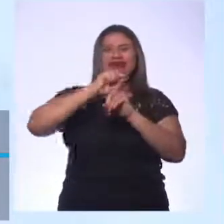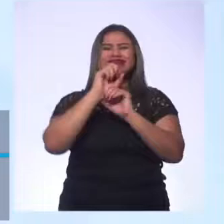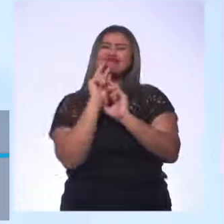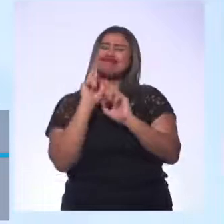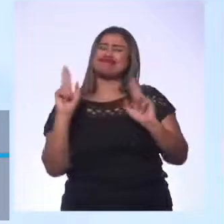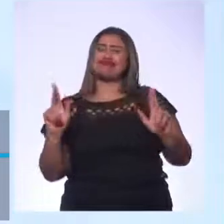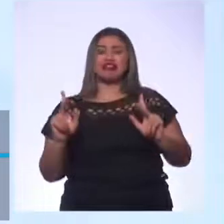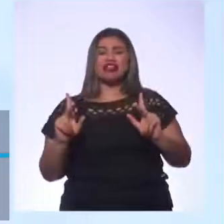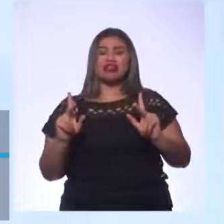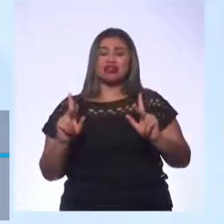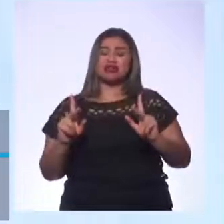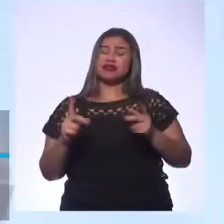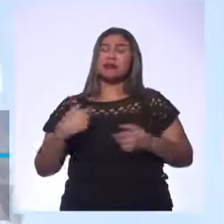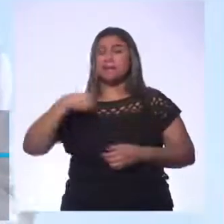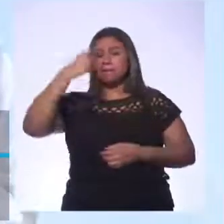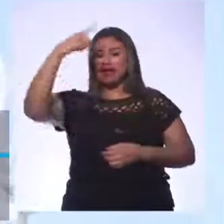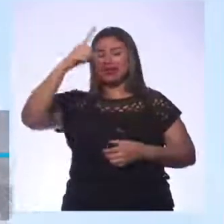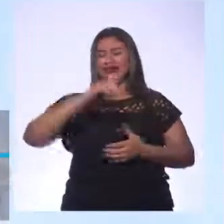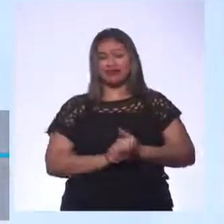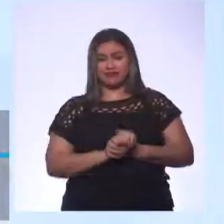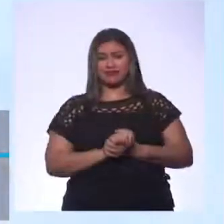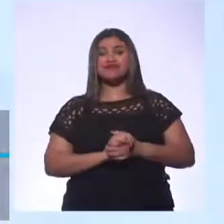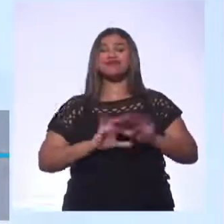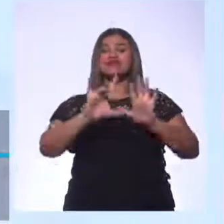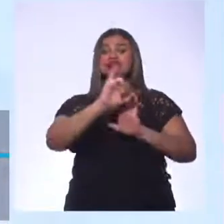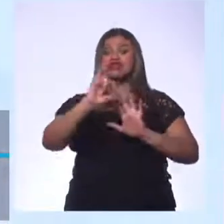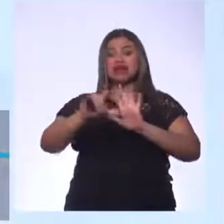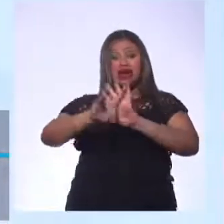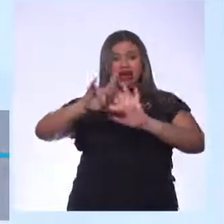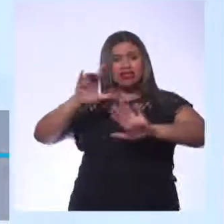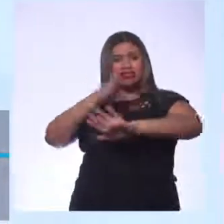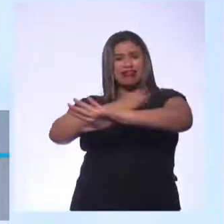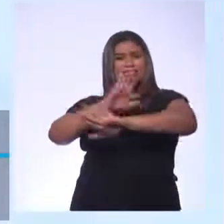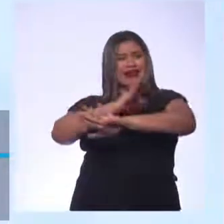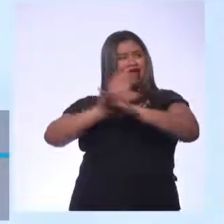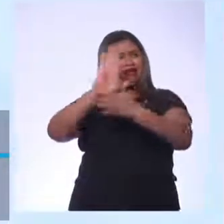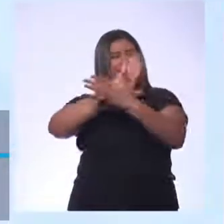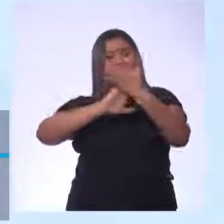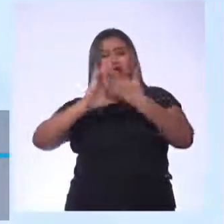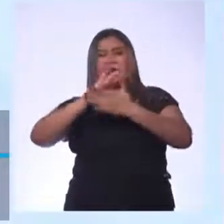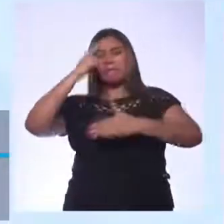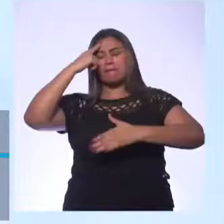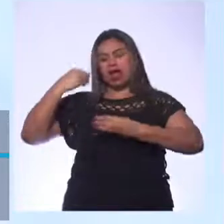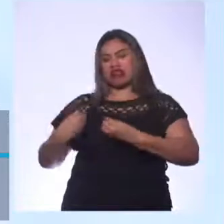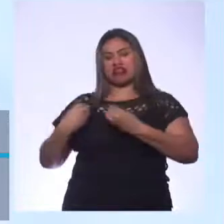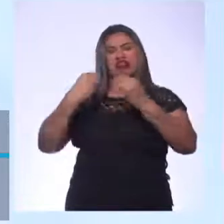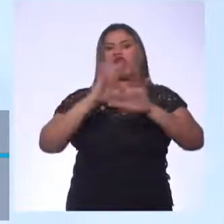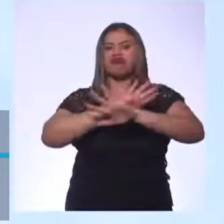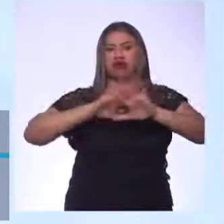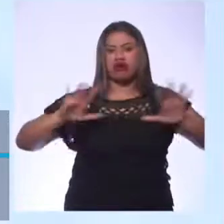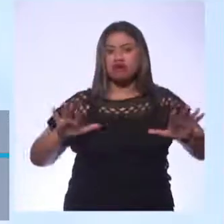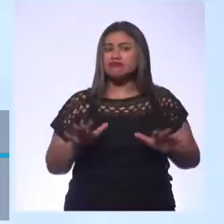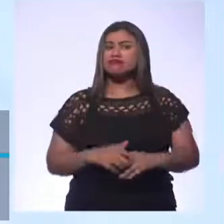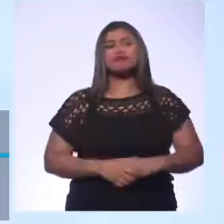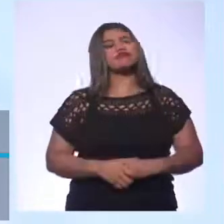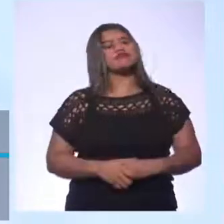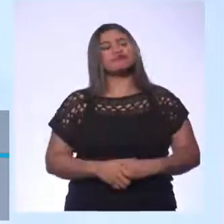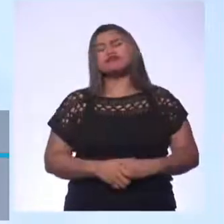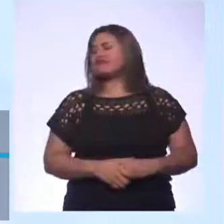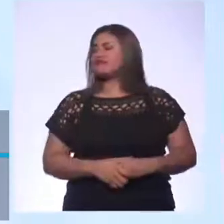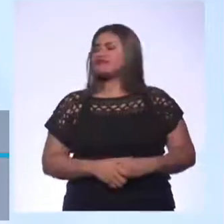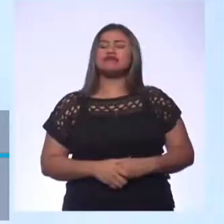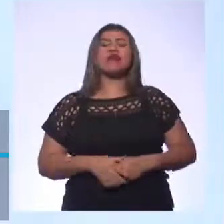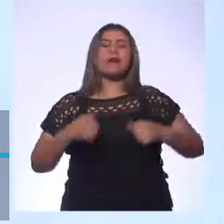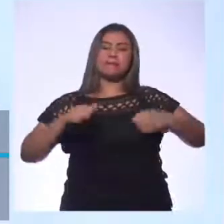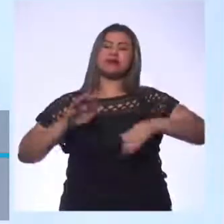foi o que eu falei. Se você não teve um preparo, se você não teve, não basta eu dar só o recurso, né? Eu tenho que dar